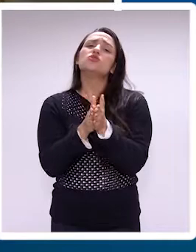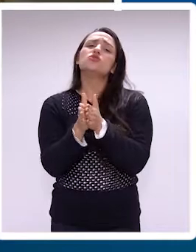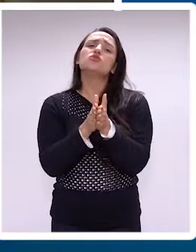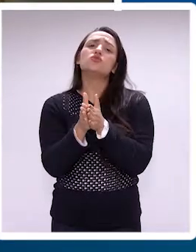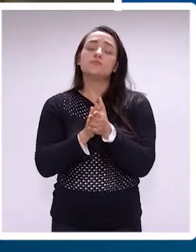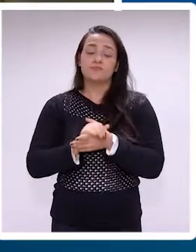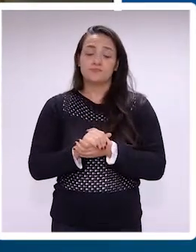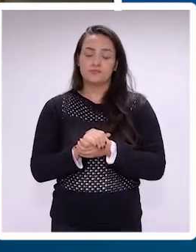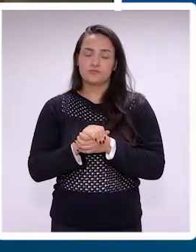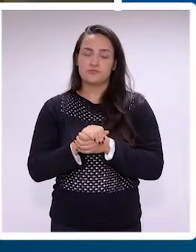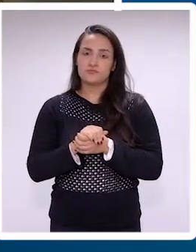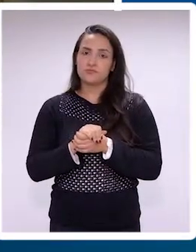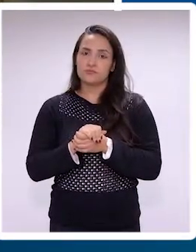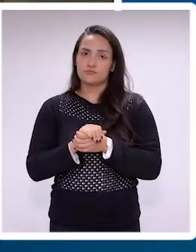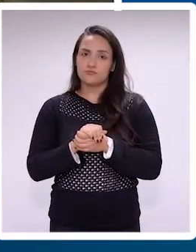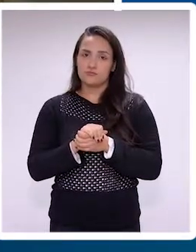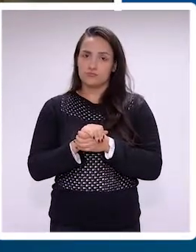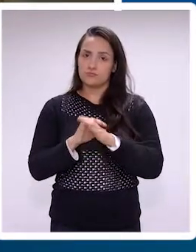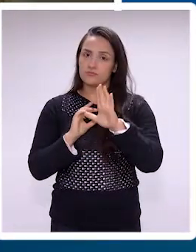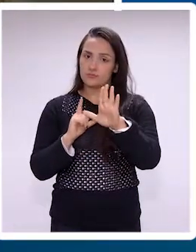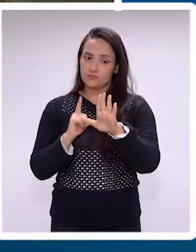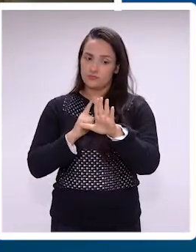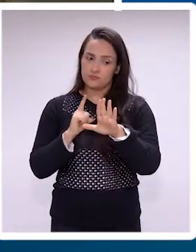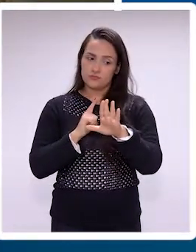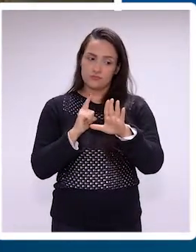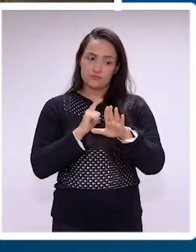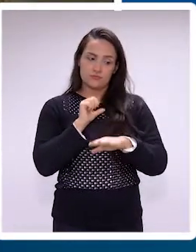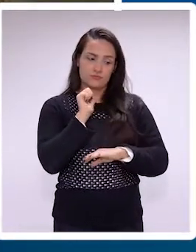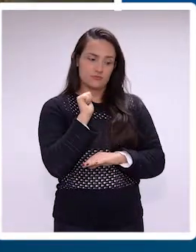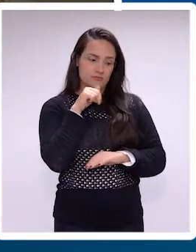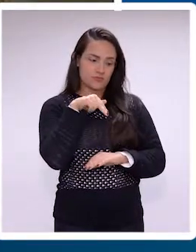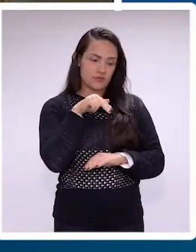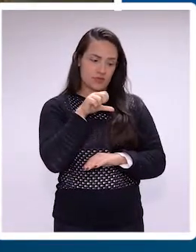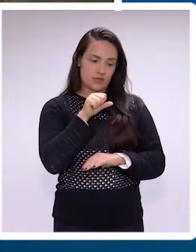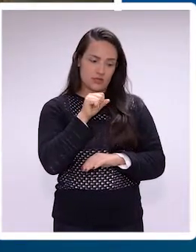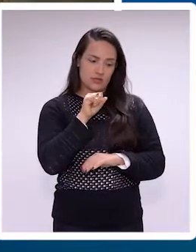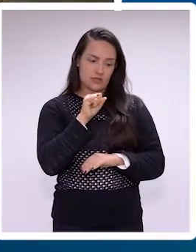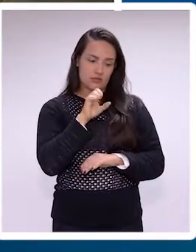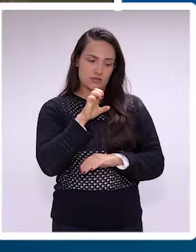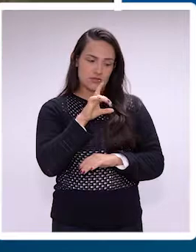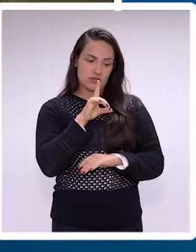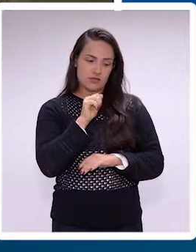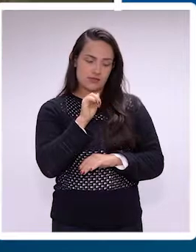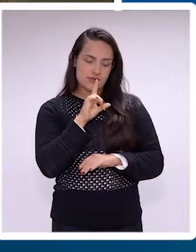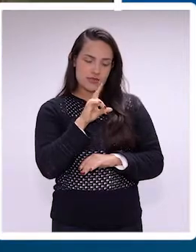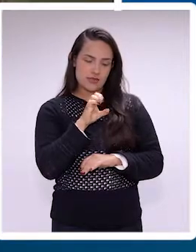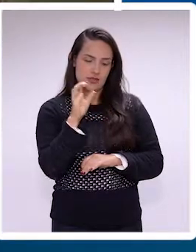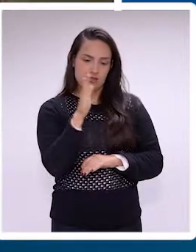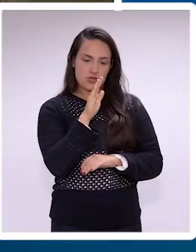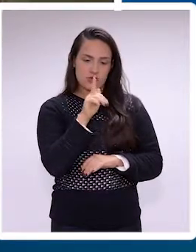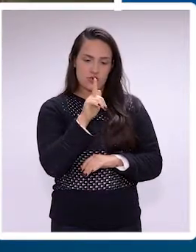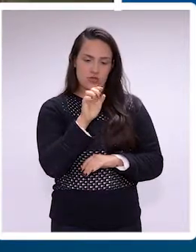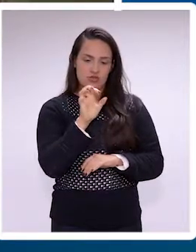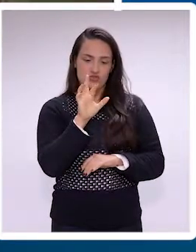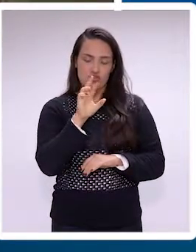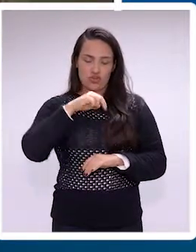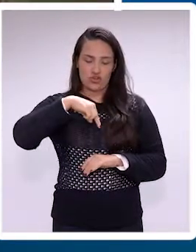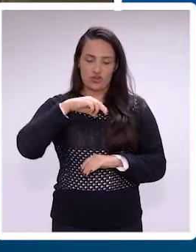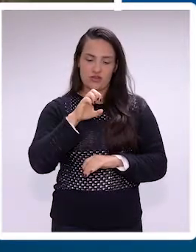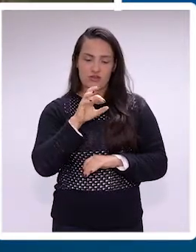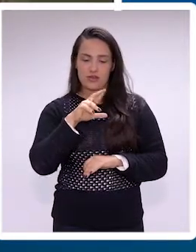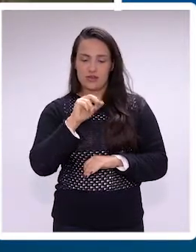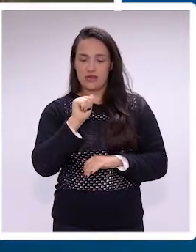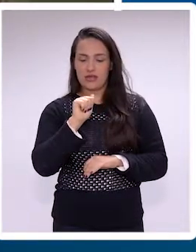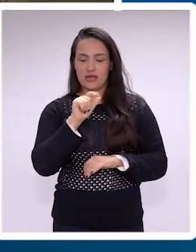Existe um quadro chamado ansiedade generalizada e que é permanente, é persistente. A pessoa é